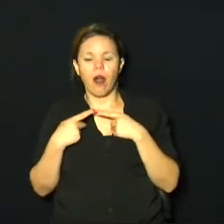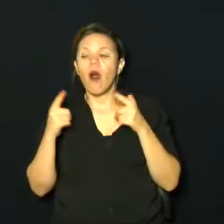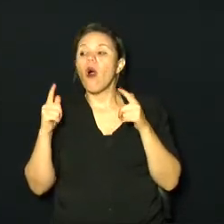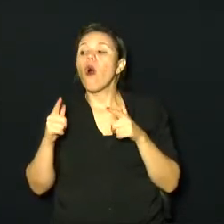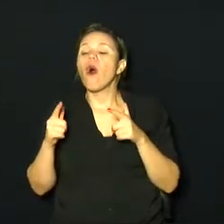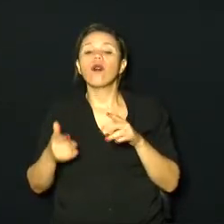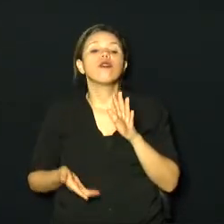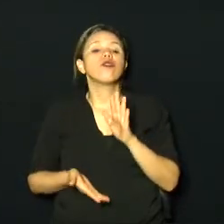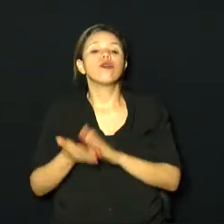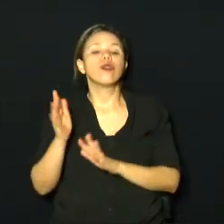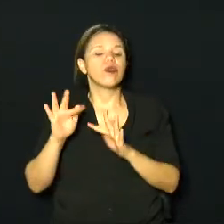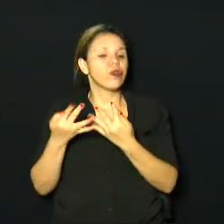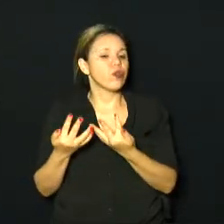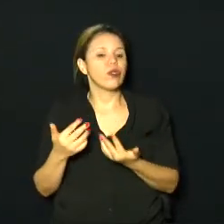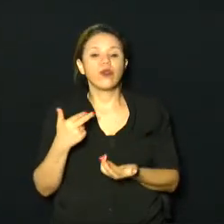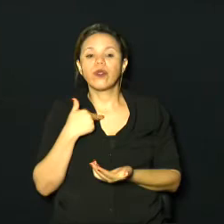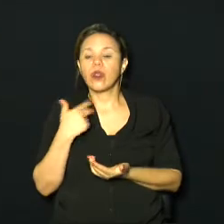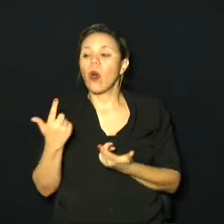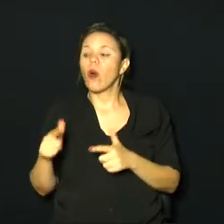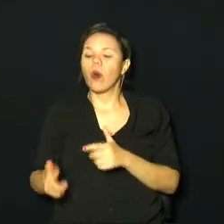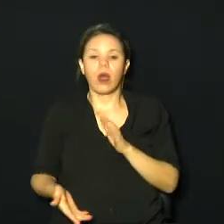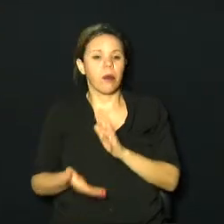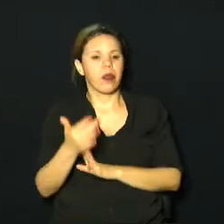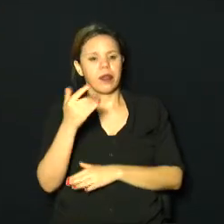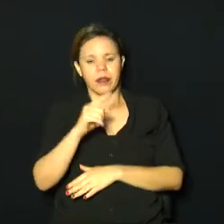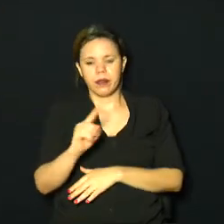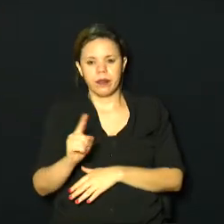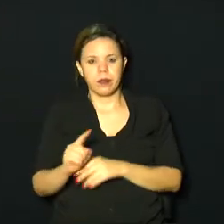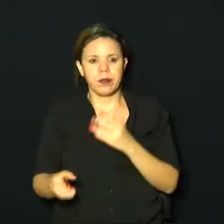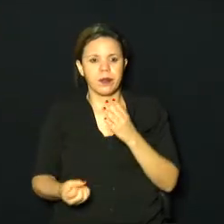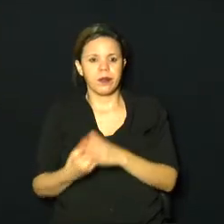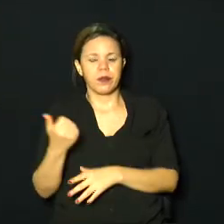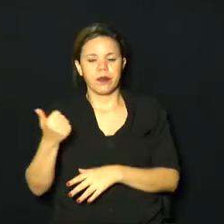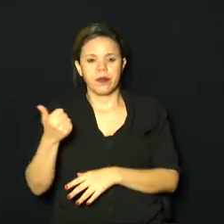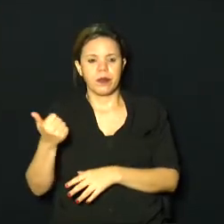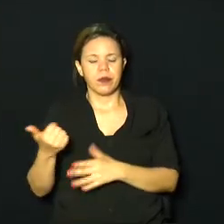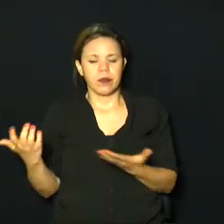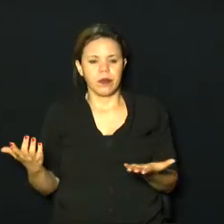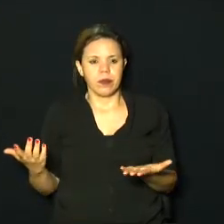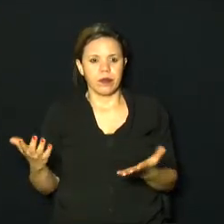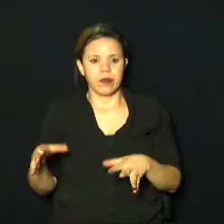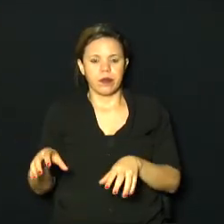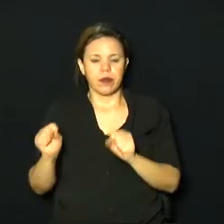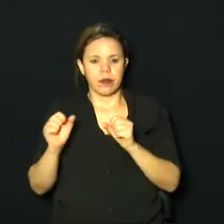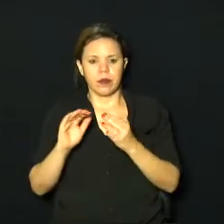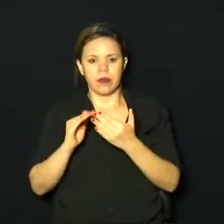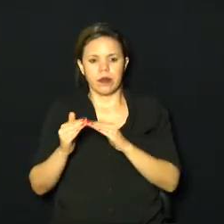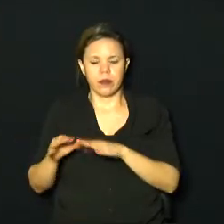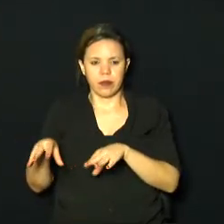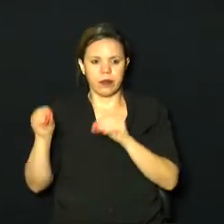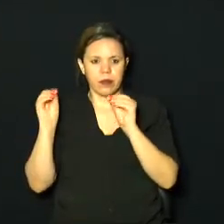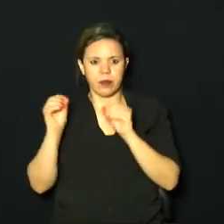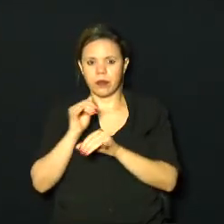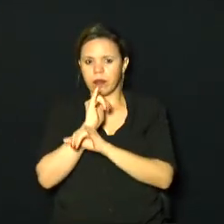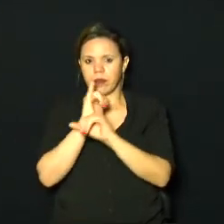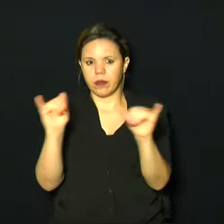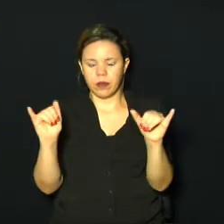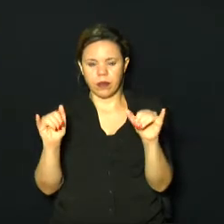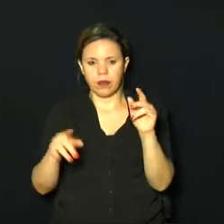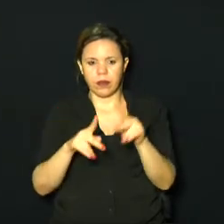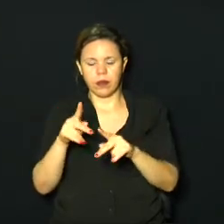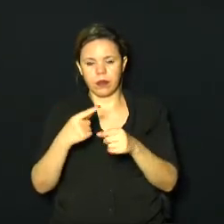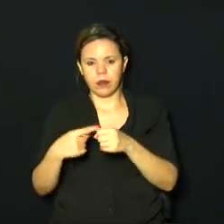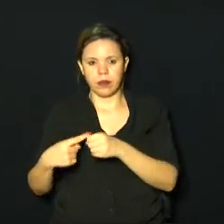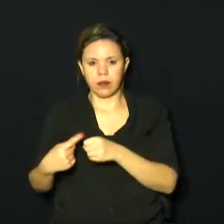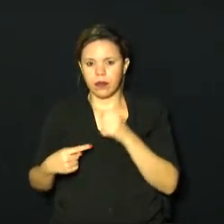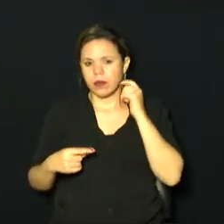ir, essas famílias não têm para onde ir. Quando ocorreu a primeira reintegração de posse, nós alertávamos ao município